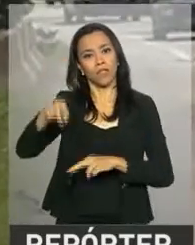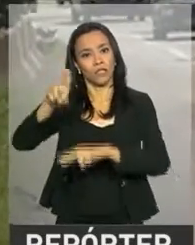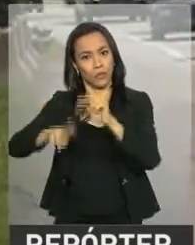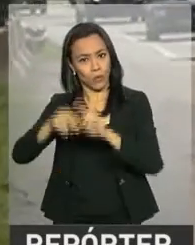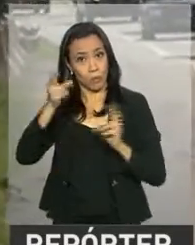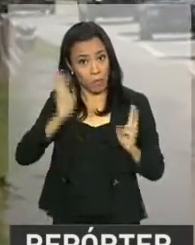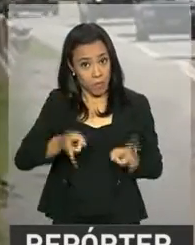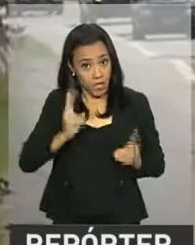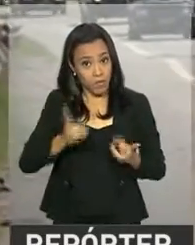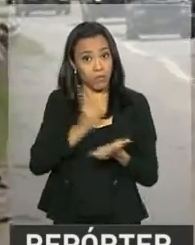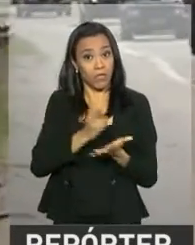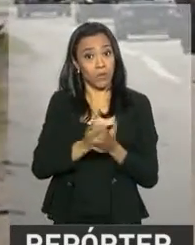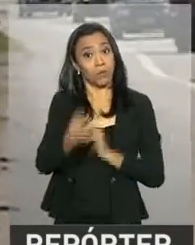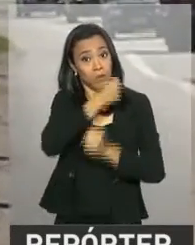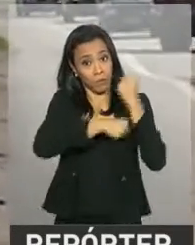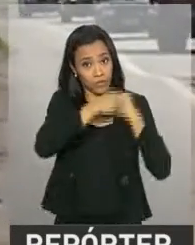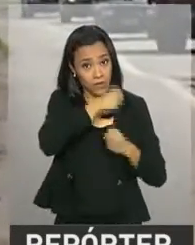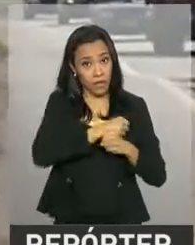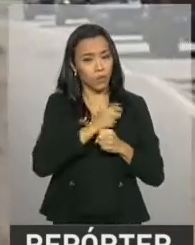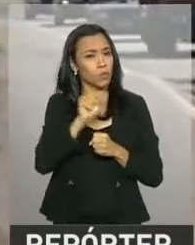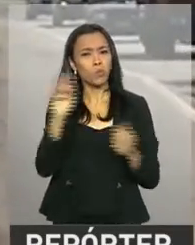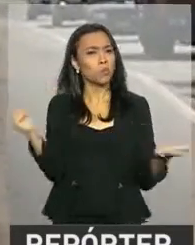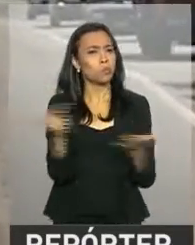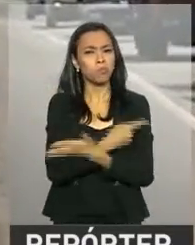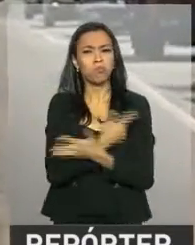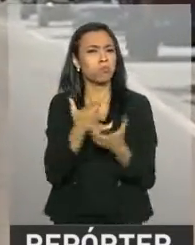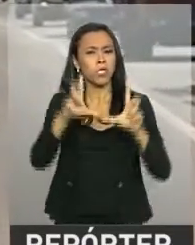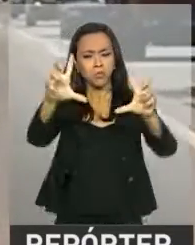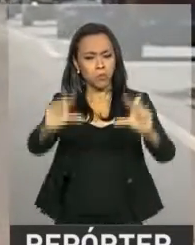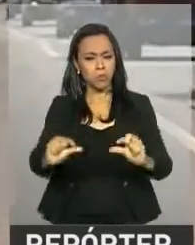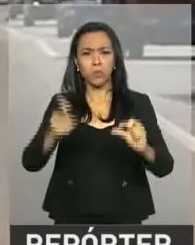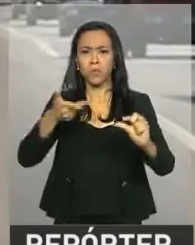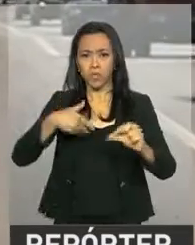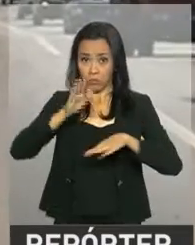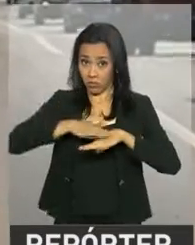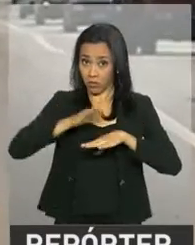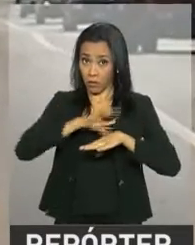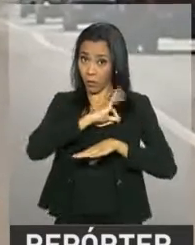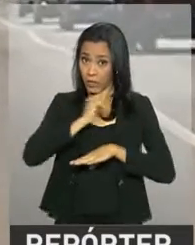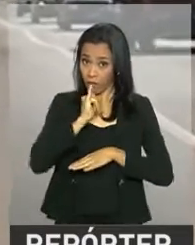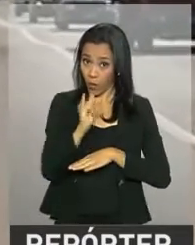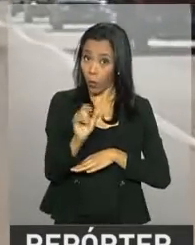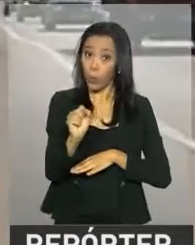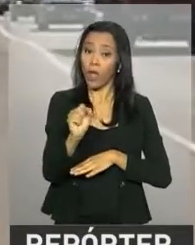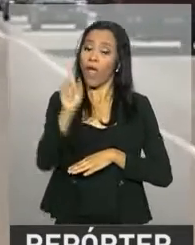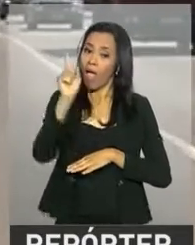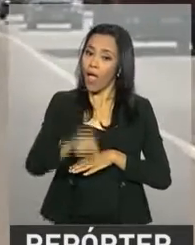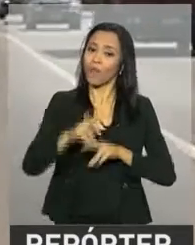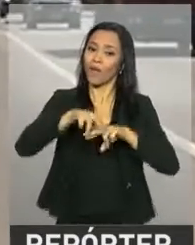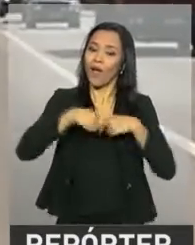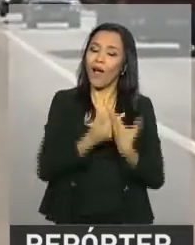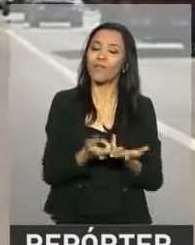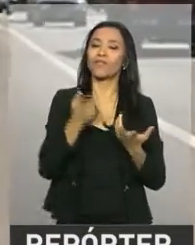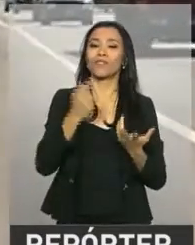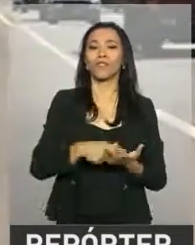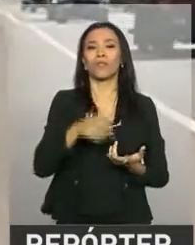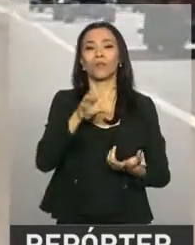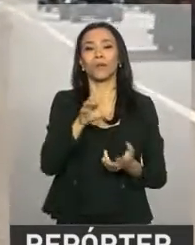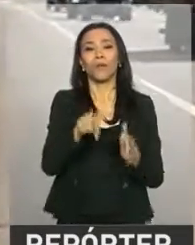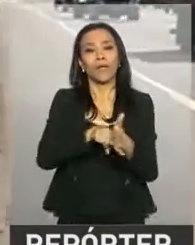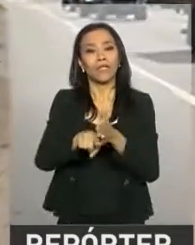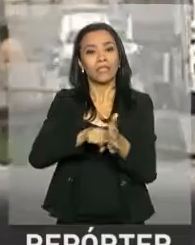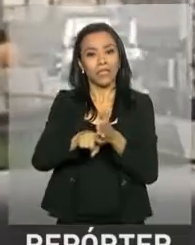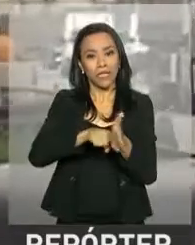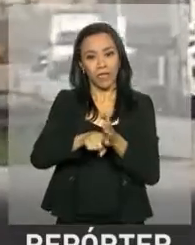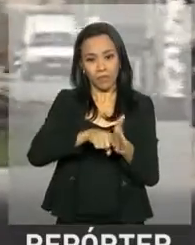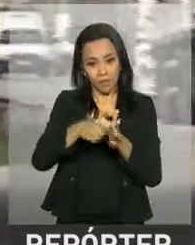mesmo período do ano passado um dos motivos para a queda segundo a polícia rodoviária federal foi o exame toxicológico que passou a